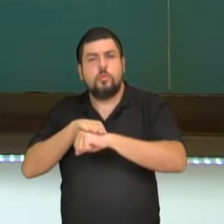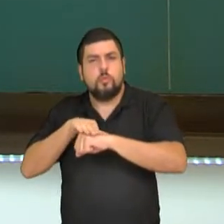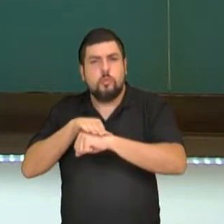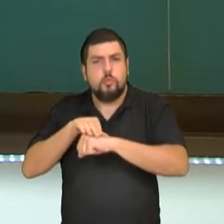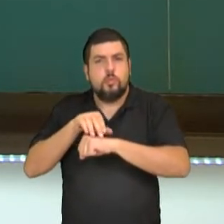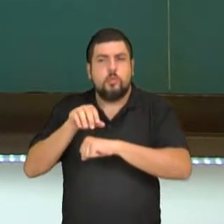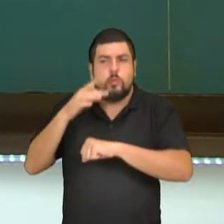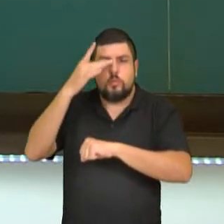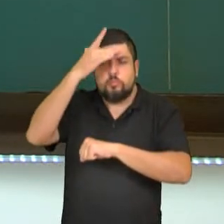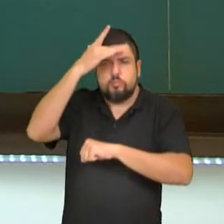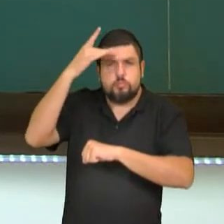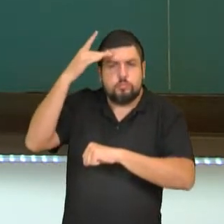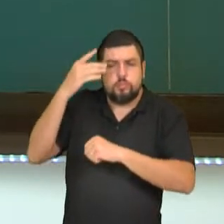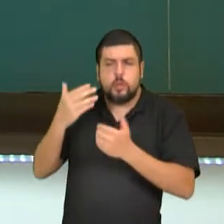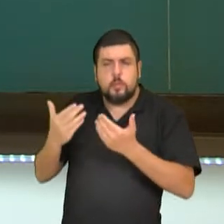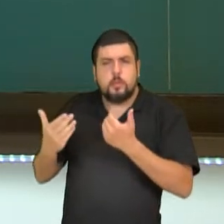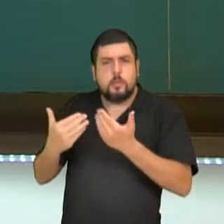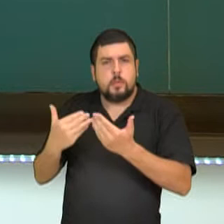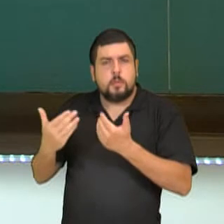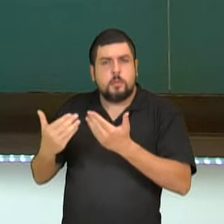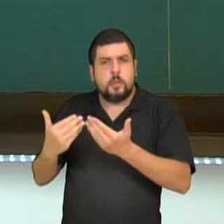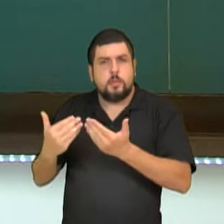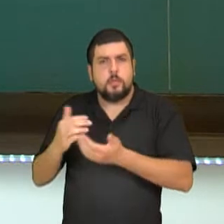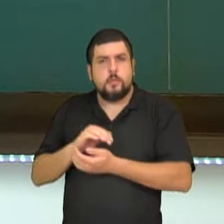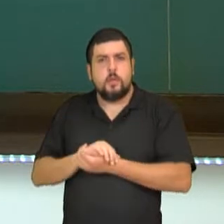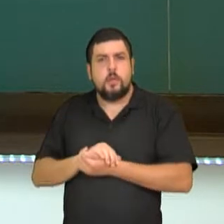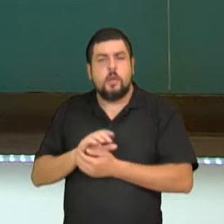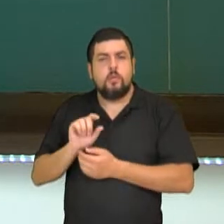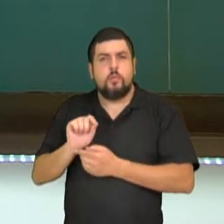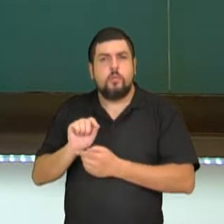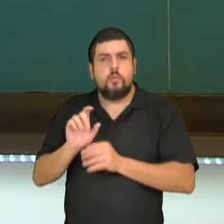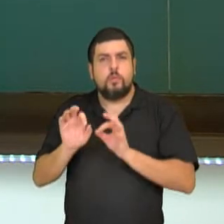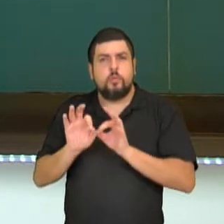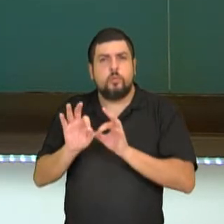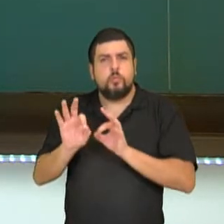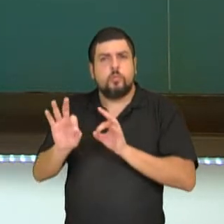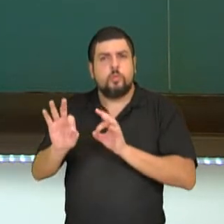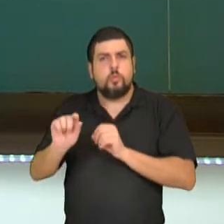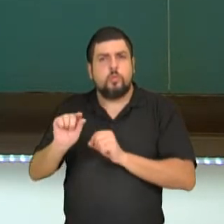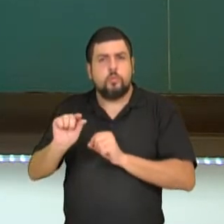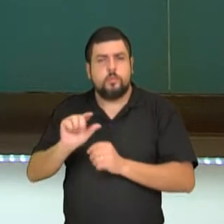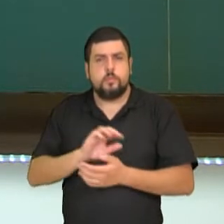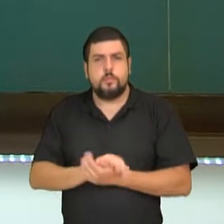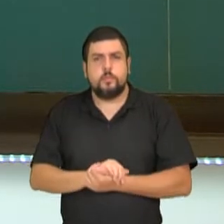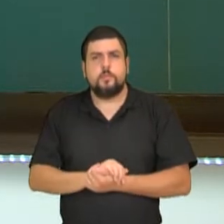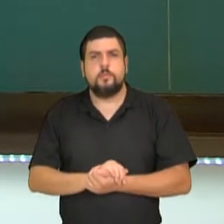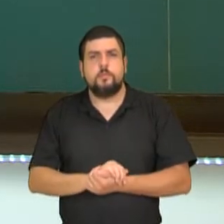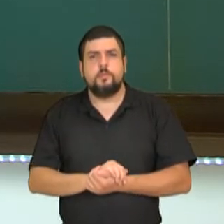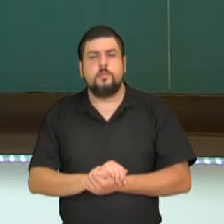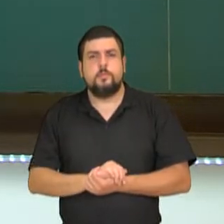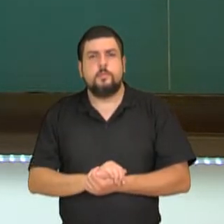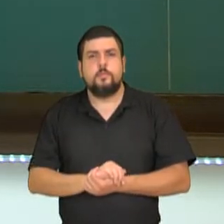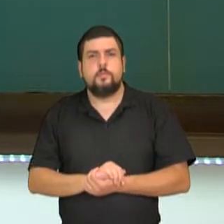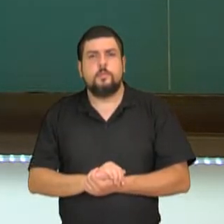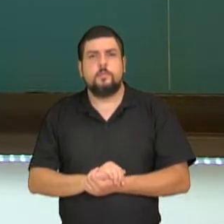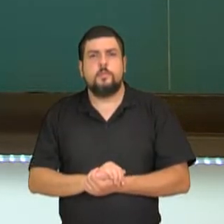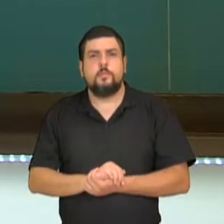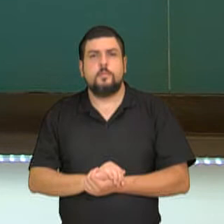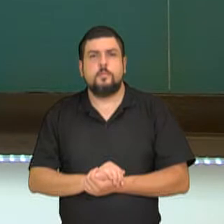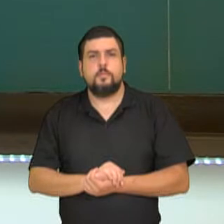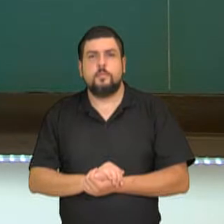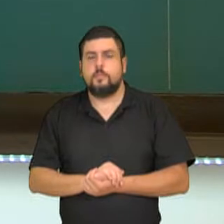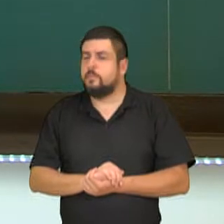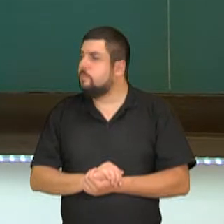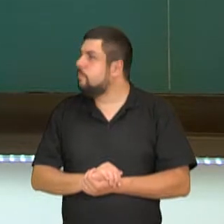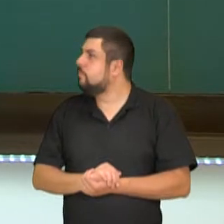alguém, com o seu interlocutor, um pouco mais lejos del hablante, esse. Aquel,